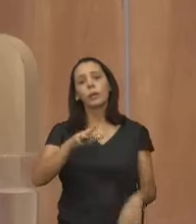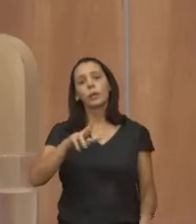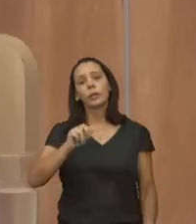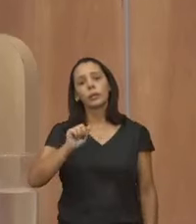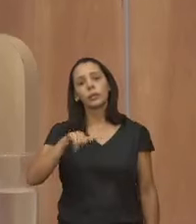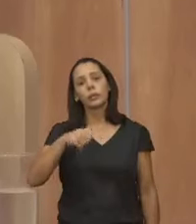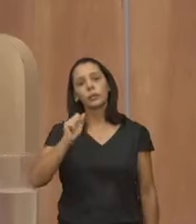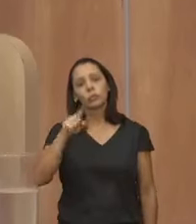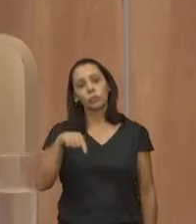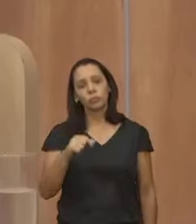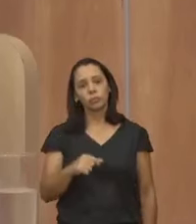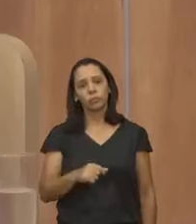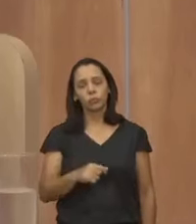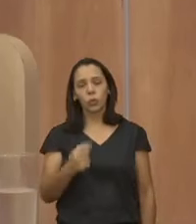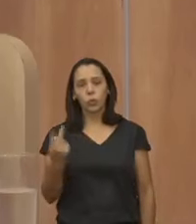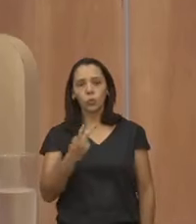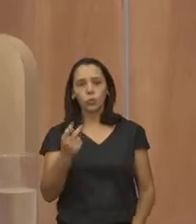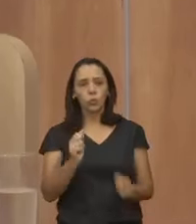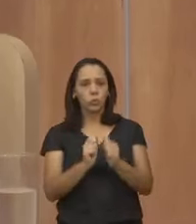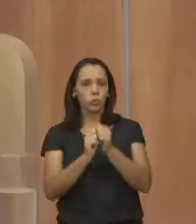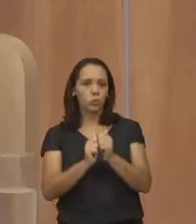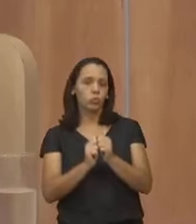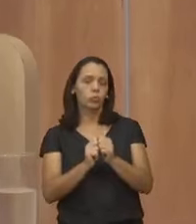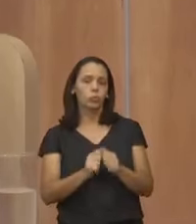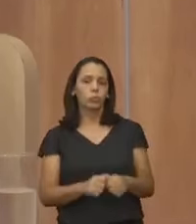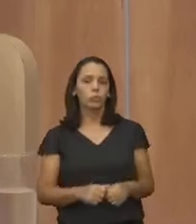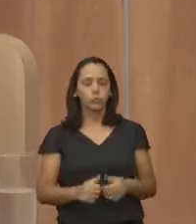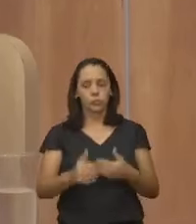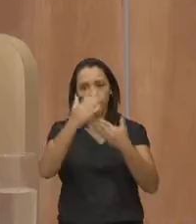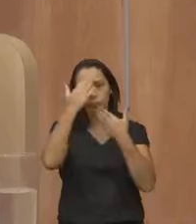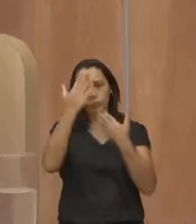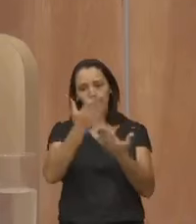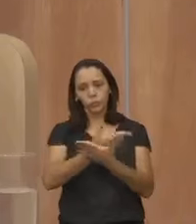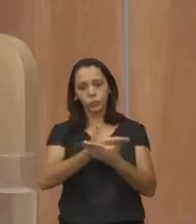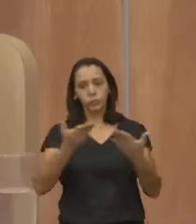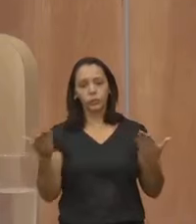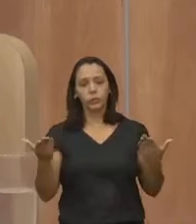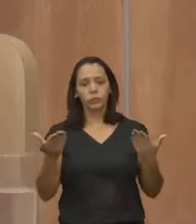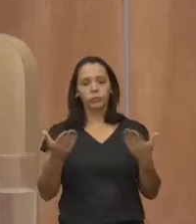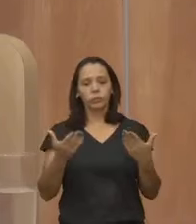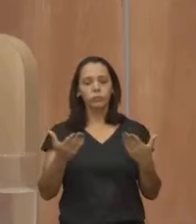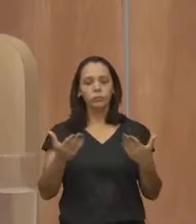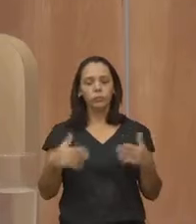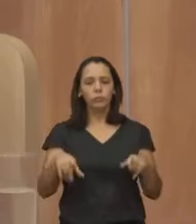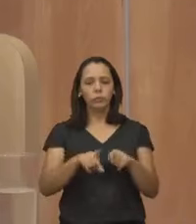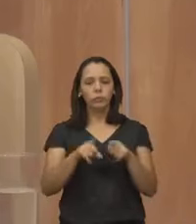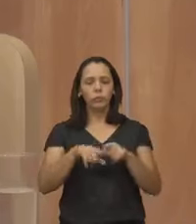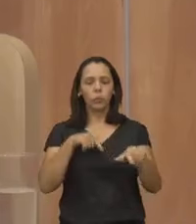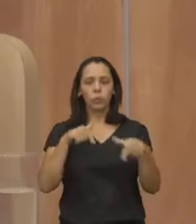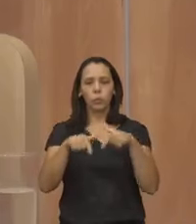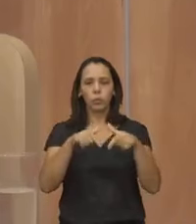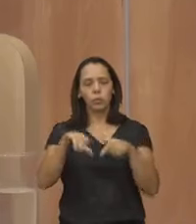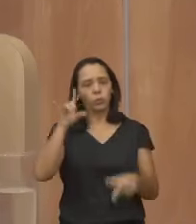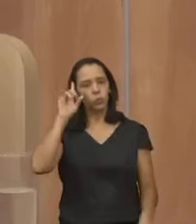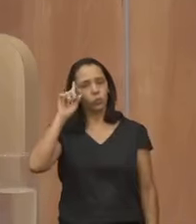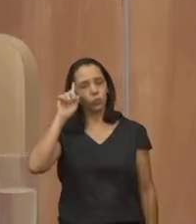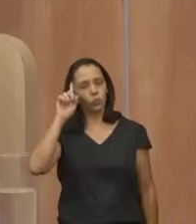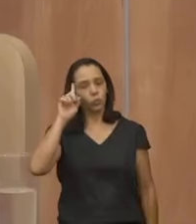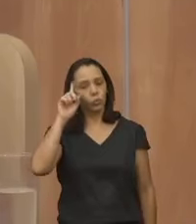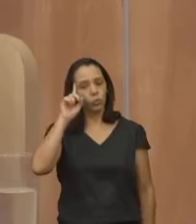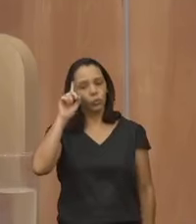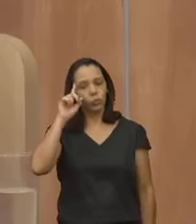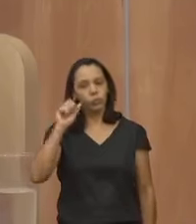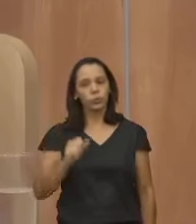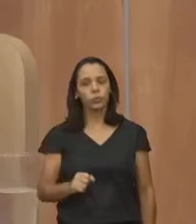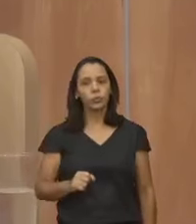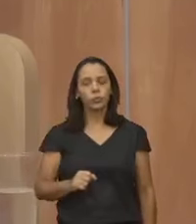são co-irmãos, né? Então agradecer a presença de vocês, agradecer o trabalho no dia a dia do